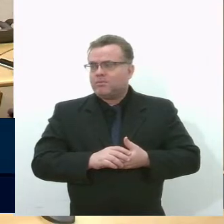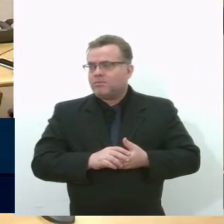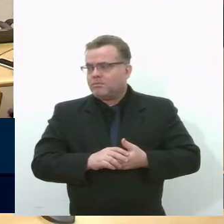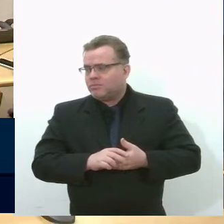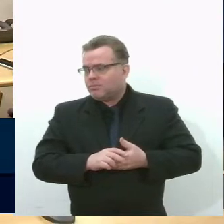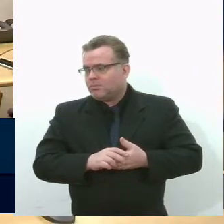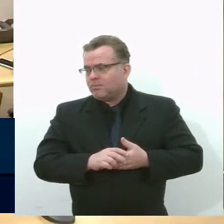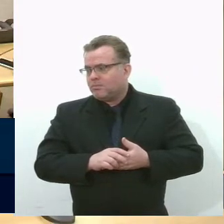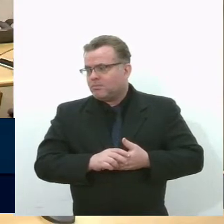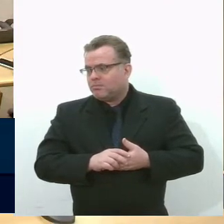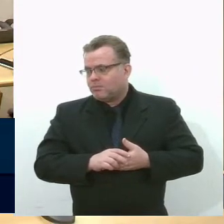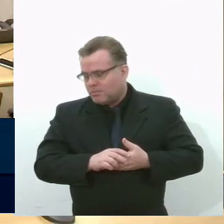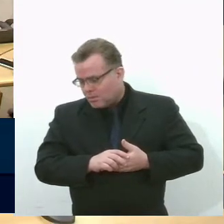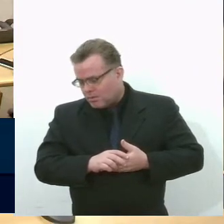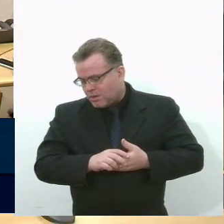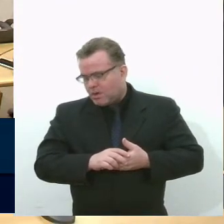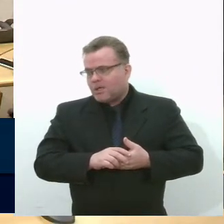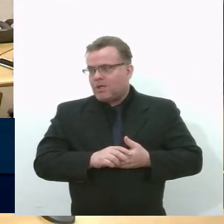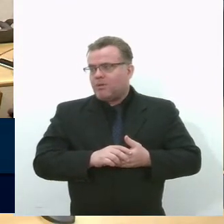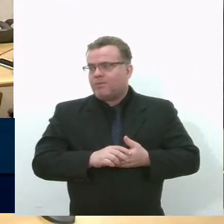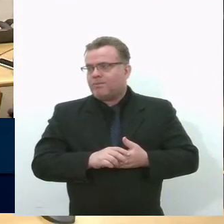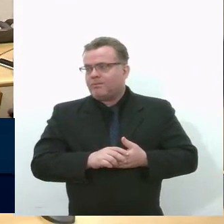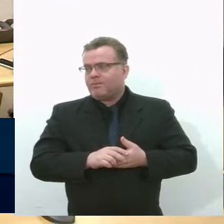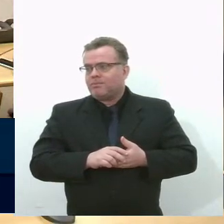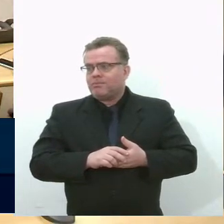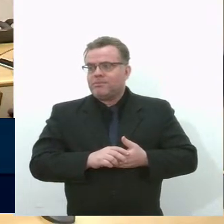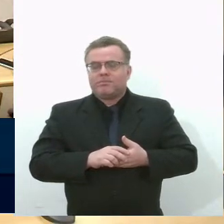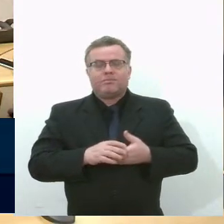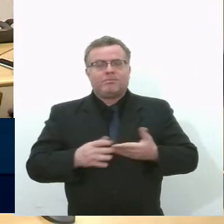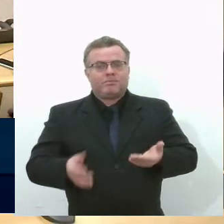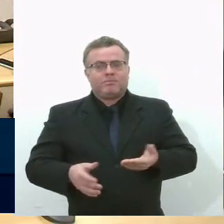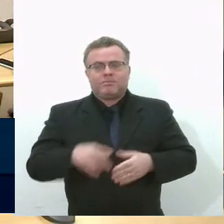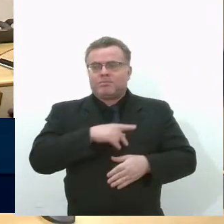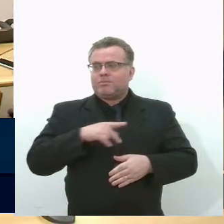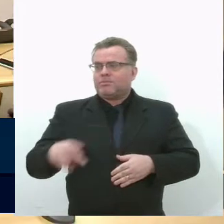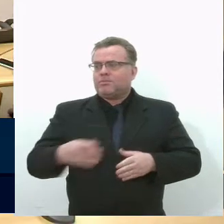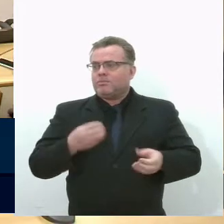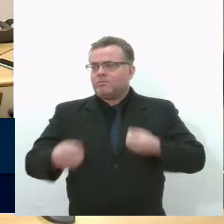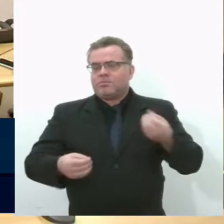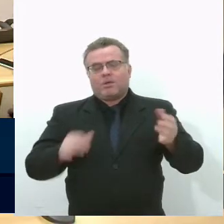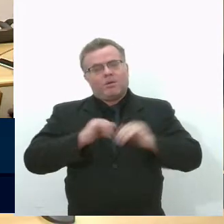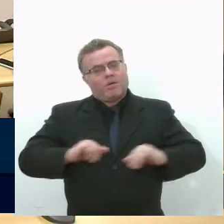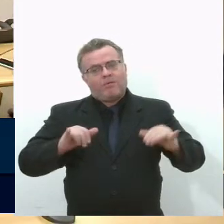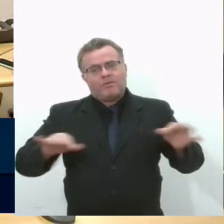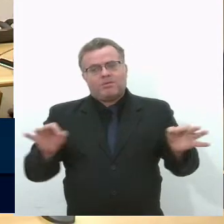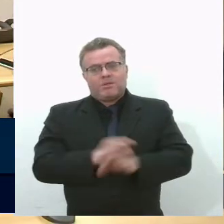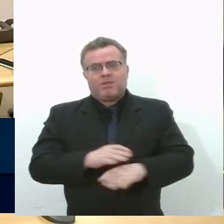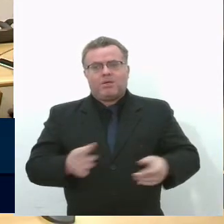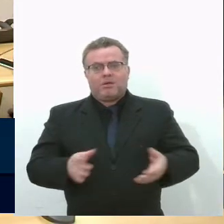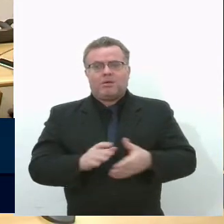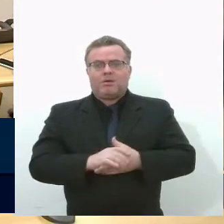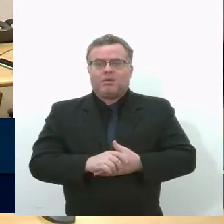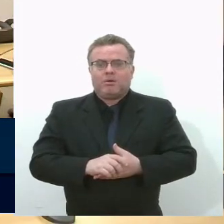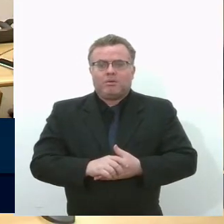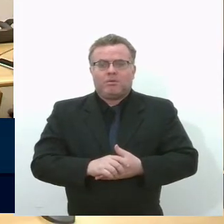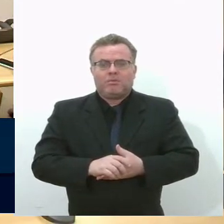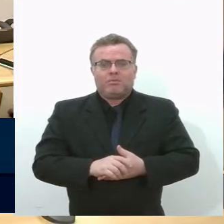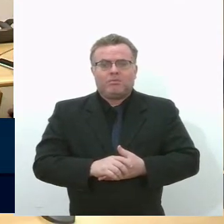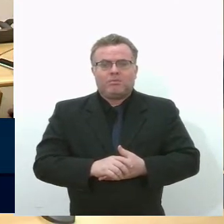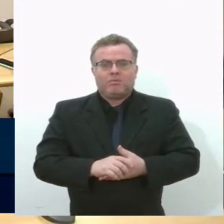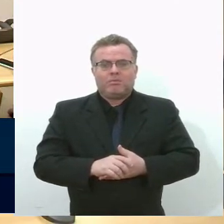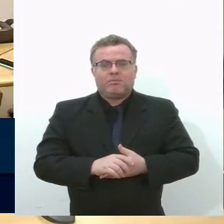Som aqui. Ah, pela ordem, senhor presidente. Senhor presidente, só para complementar as palavras aqui do deputado Gilmar Carvalho, que ele